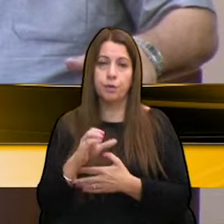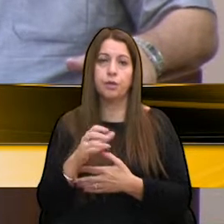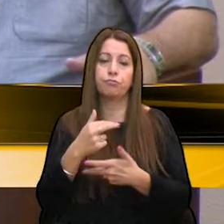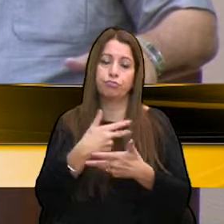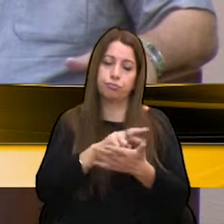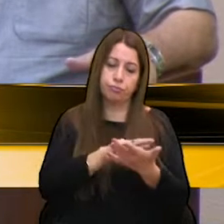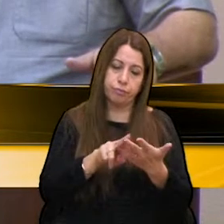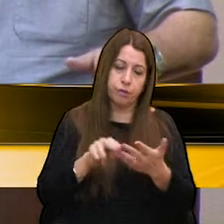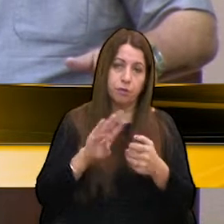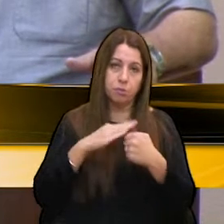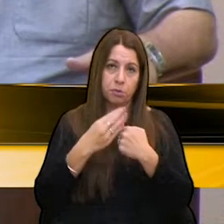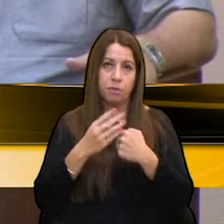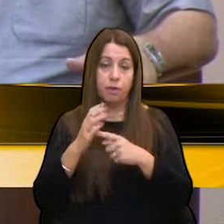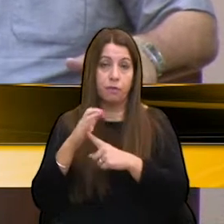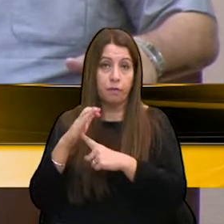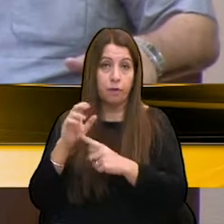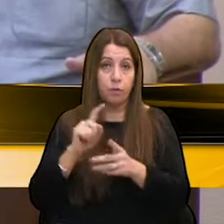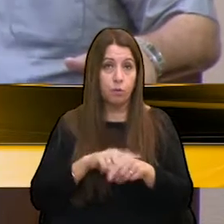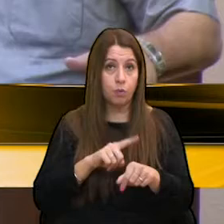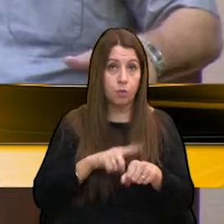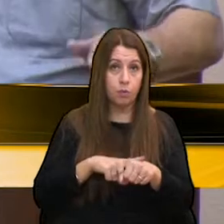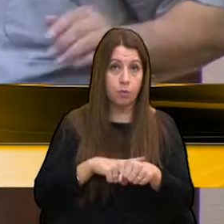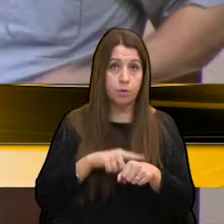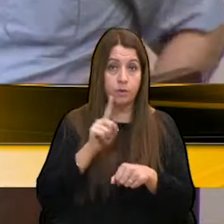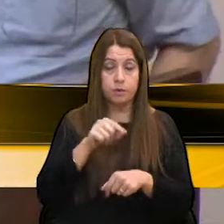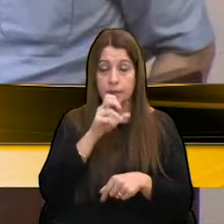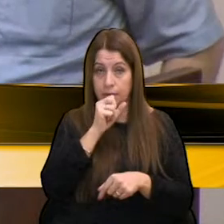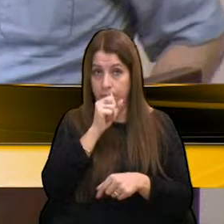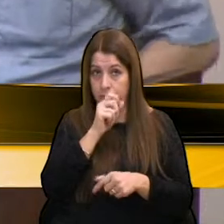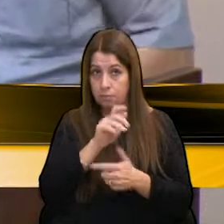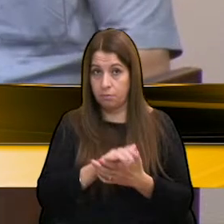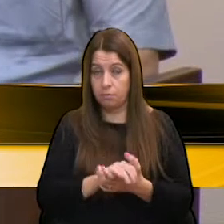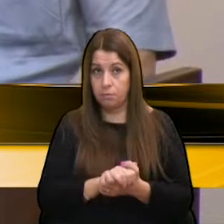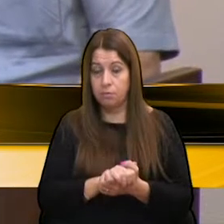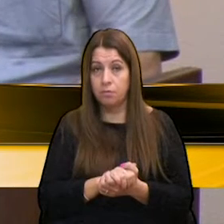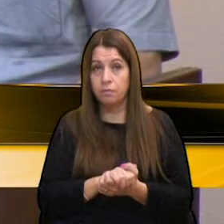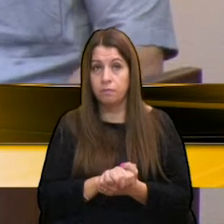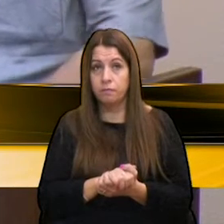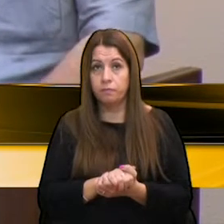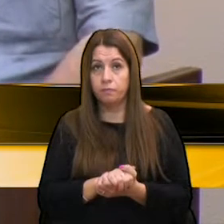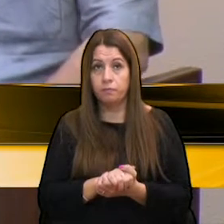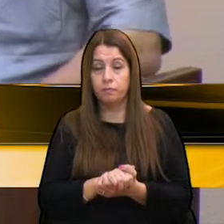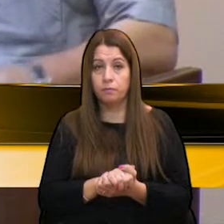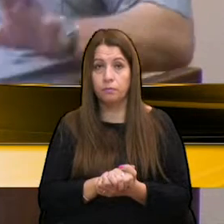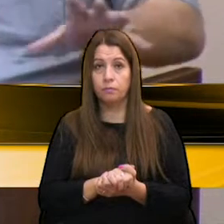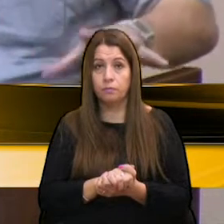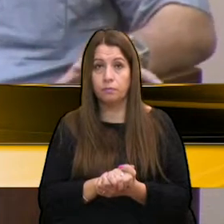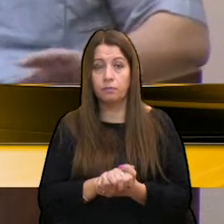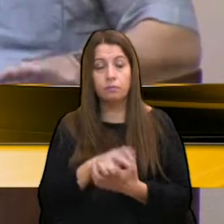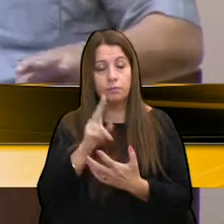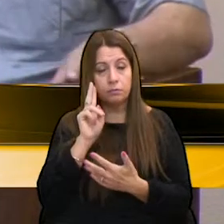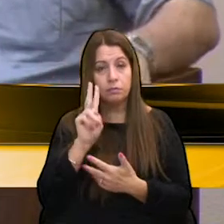Então, enfim, essas feiras, esses horários que são aqui os horários dos sábados. Então, vejam que